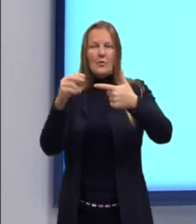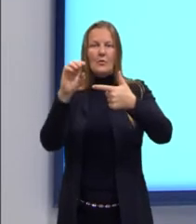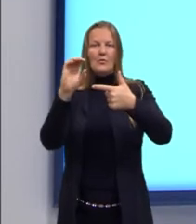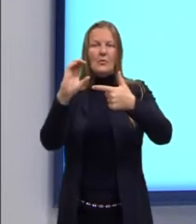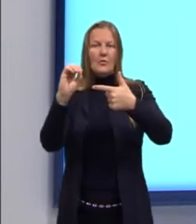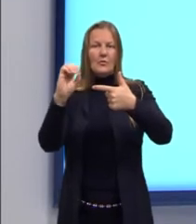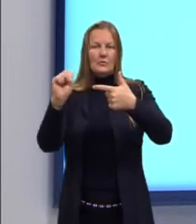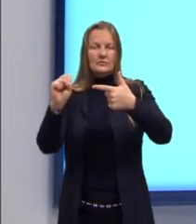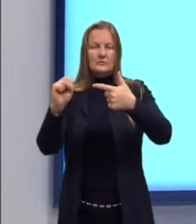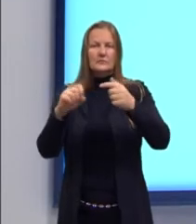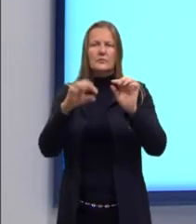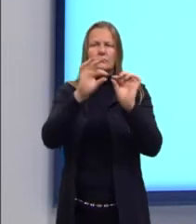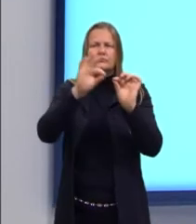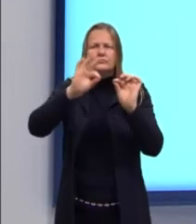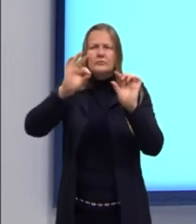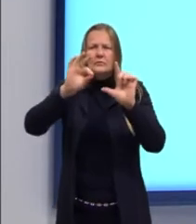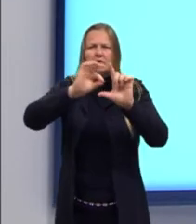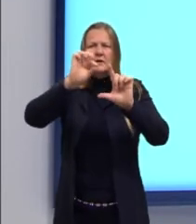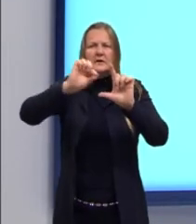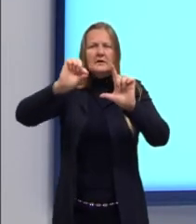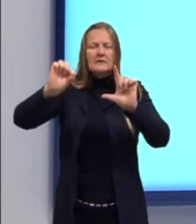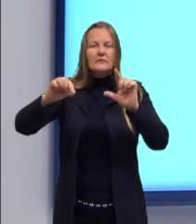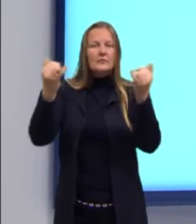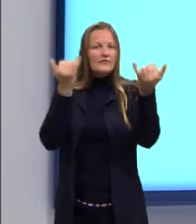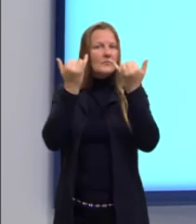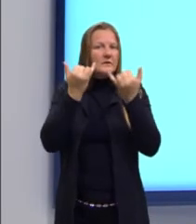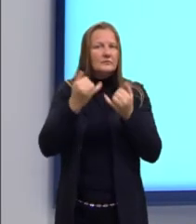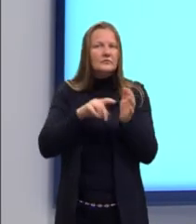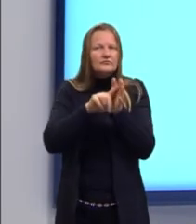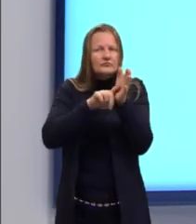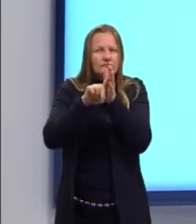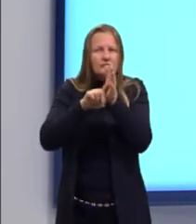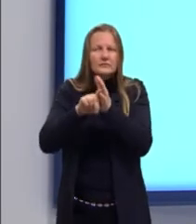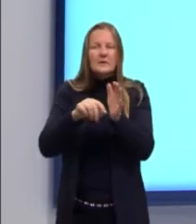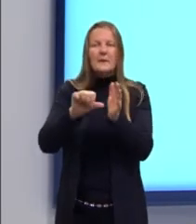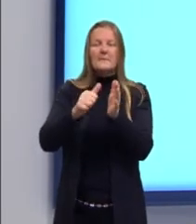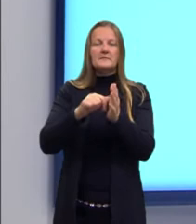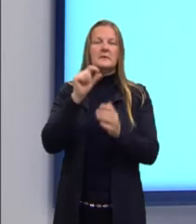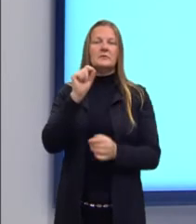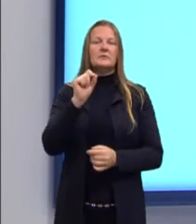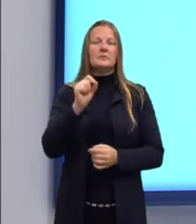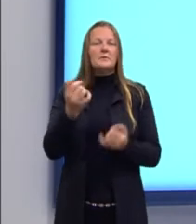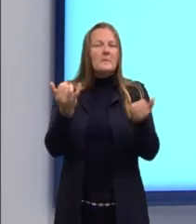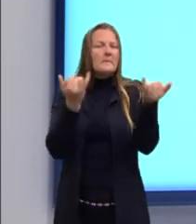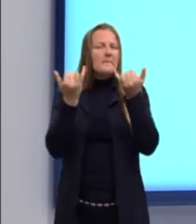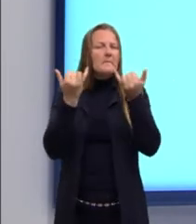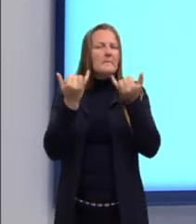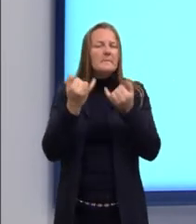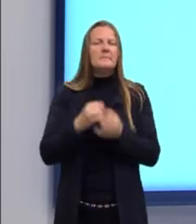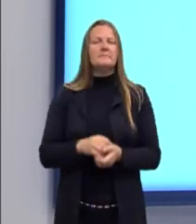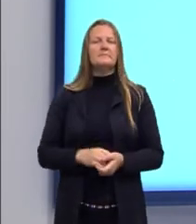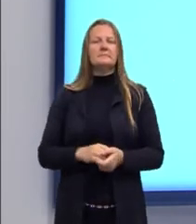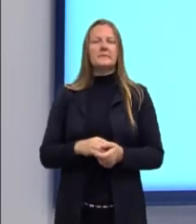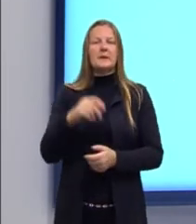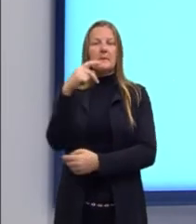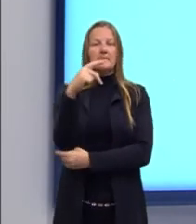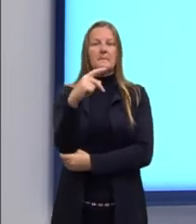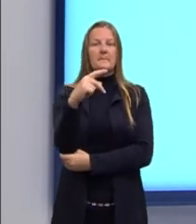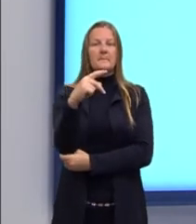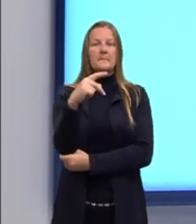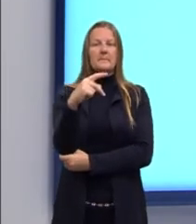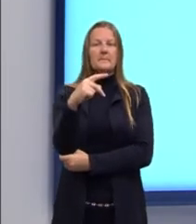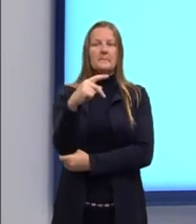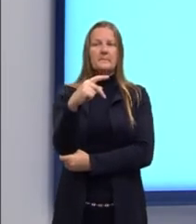gráfico e as informações que nós temos então primeira coisa o p a posição que nós